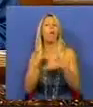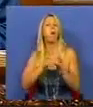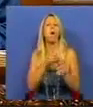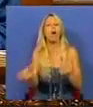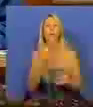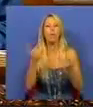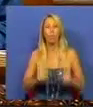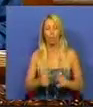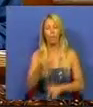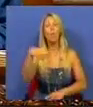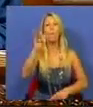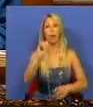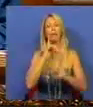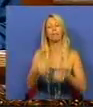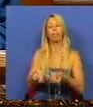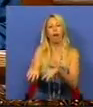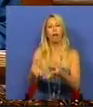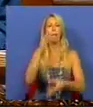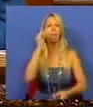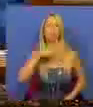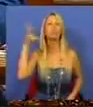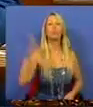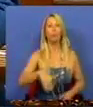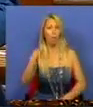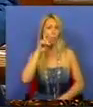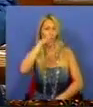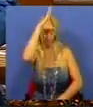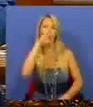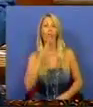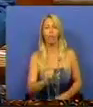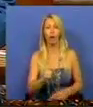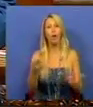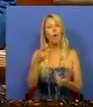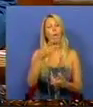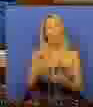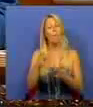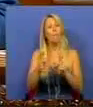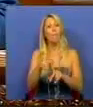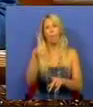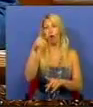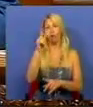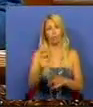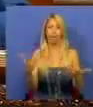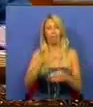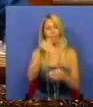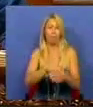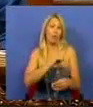Banco de Portugal, protege o seu Governo, o Bloco de Esquerda só podia mesmo votar contra este